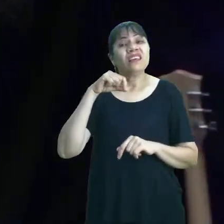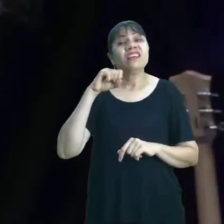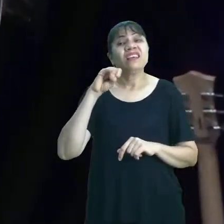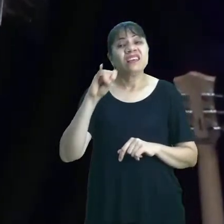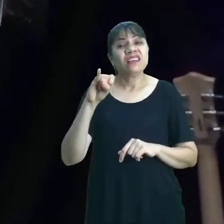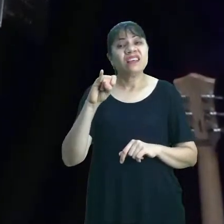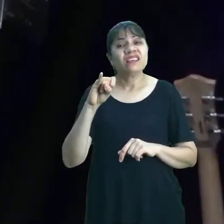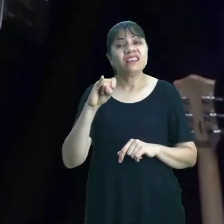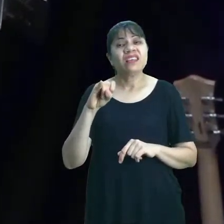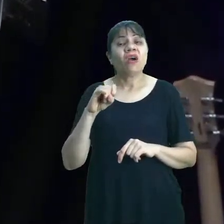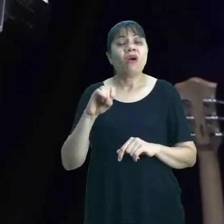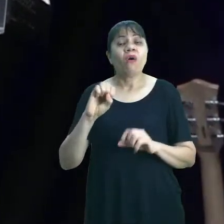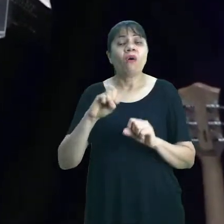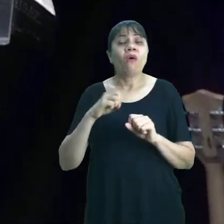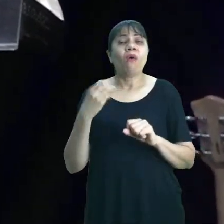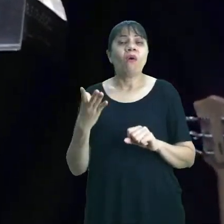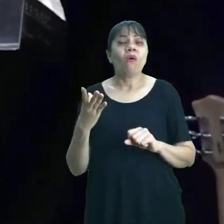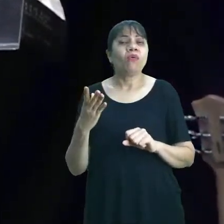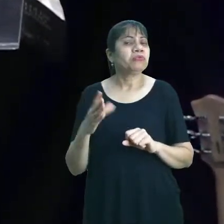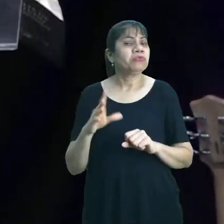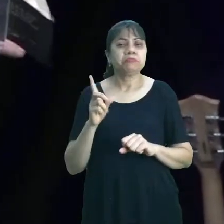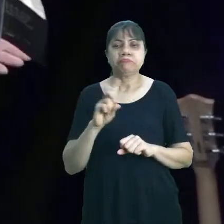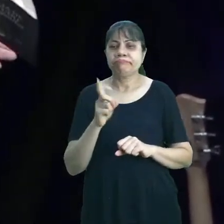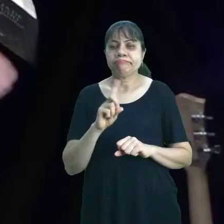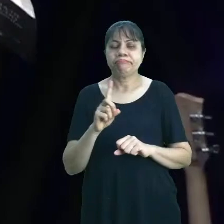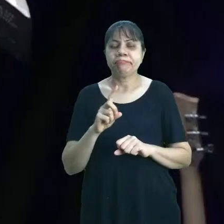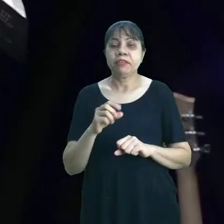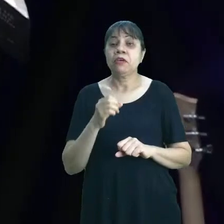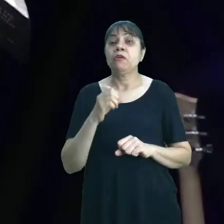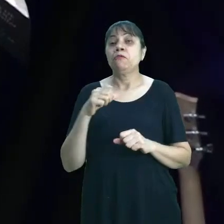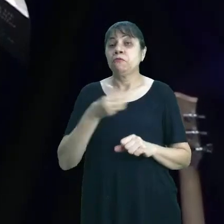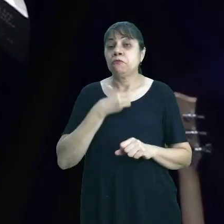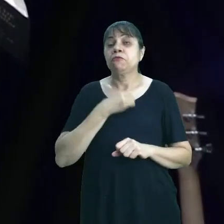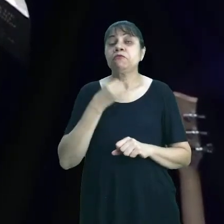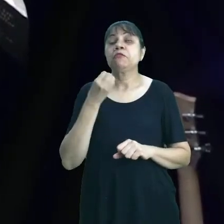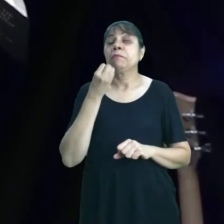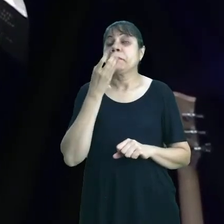nas condições mais precárias e outras não.